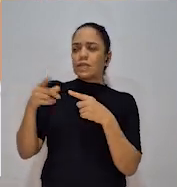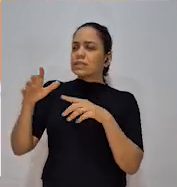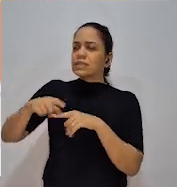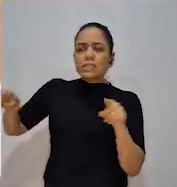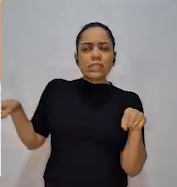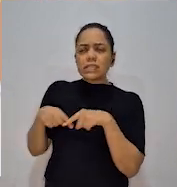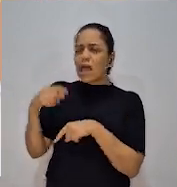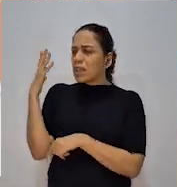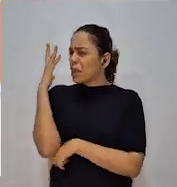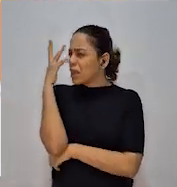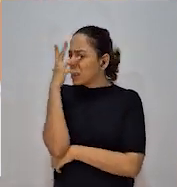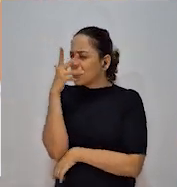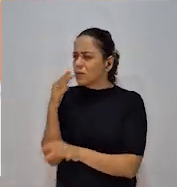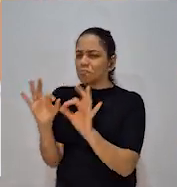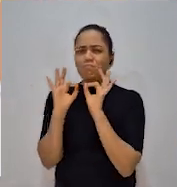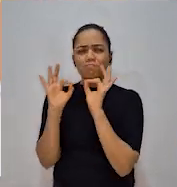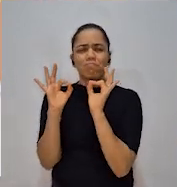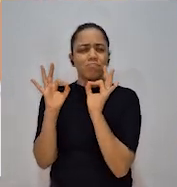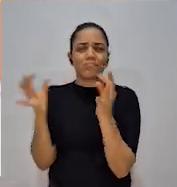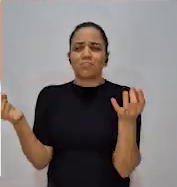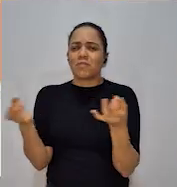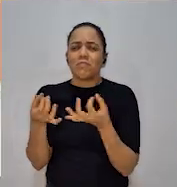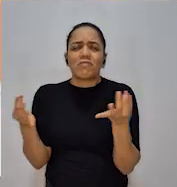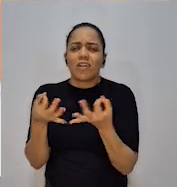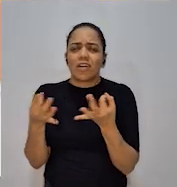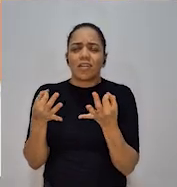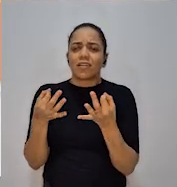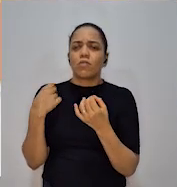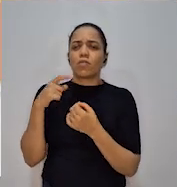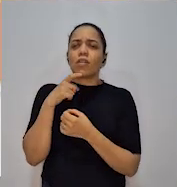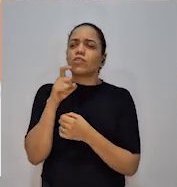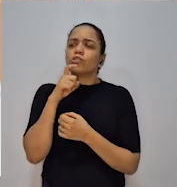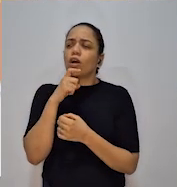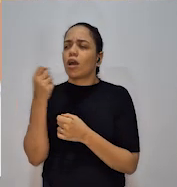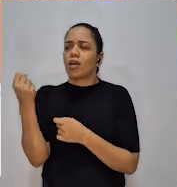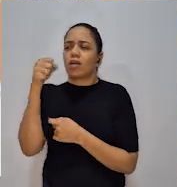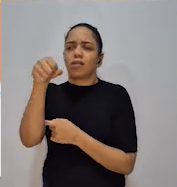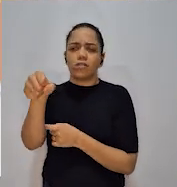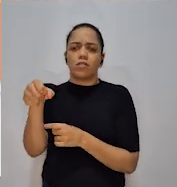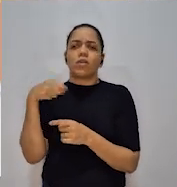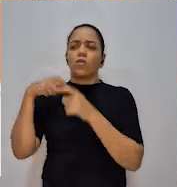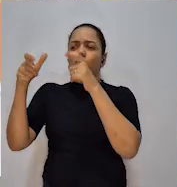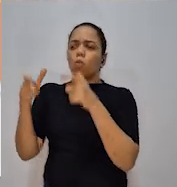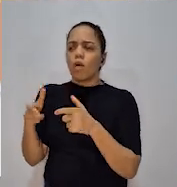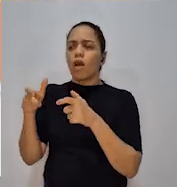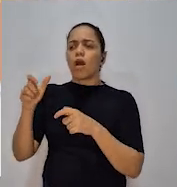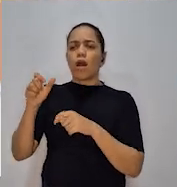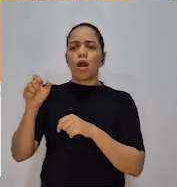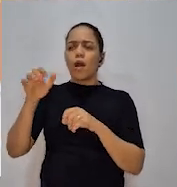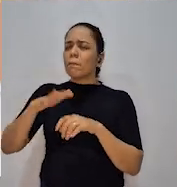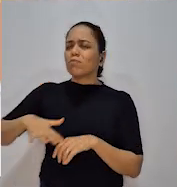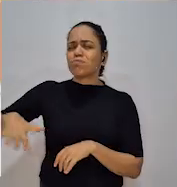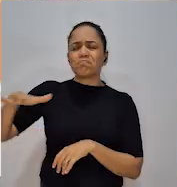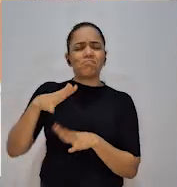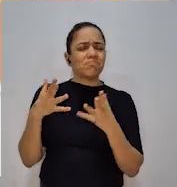sala, linda, linda, tudo tinindo de linda, tudo, né, o refrigerador, o local, a ambientação